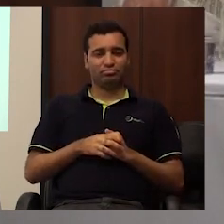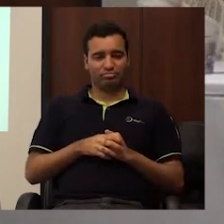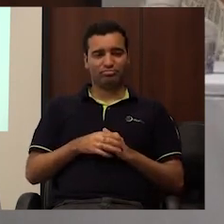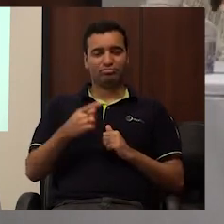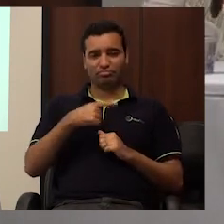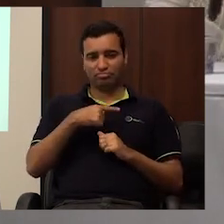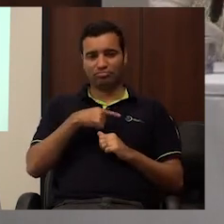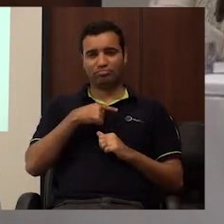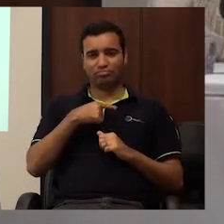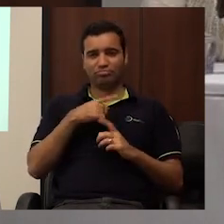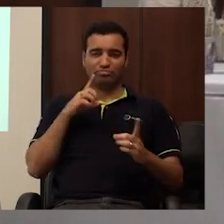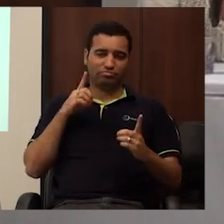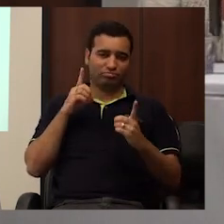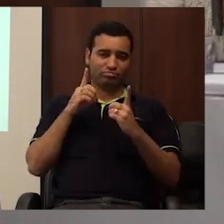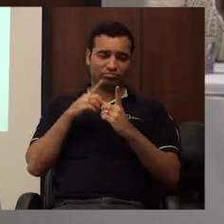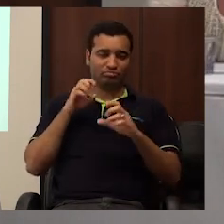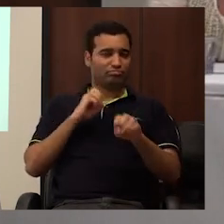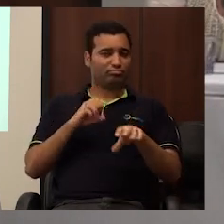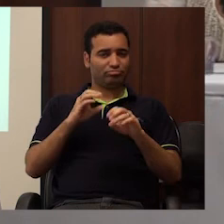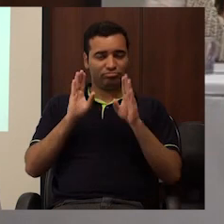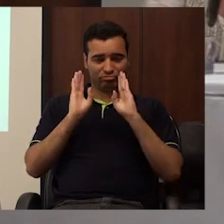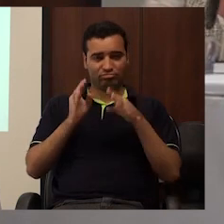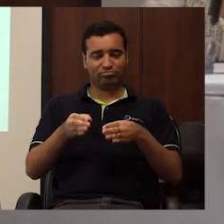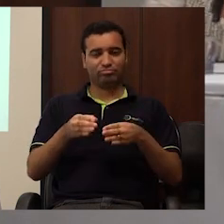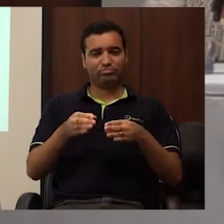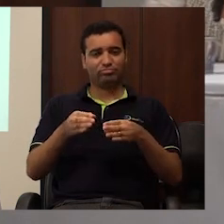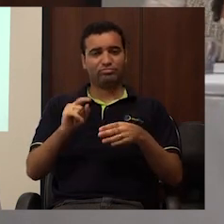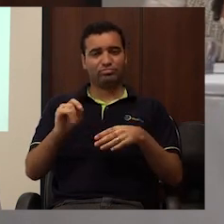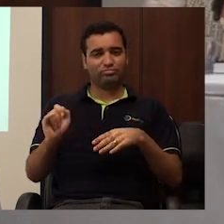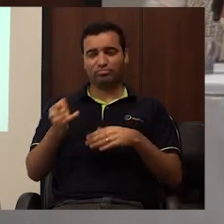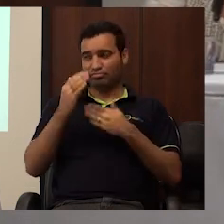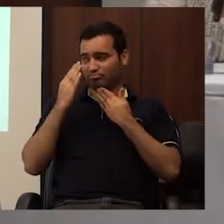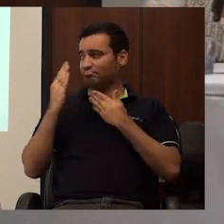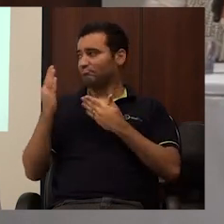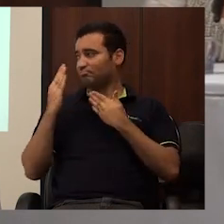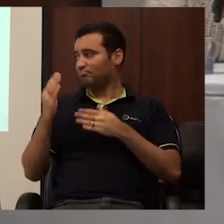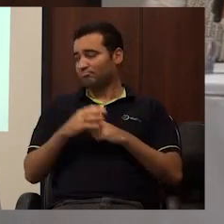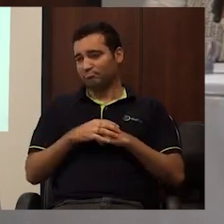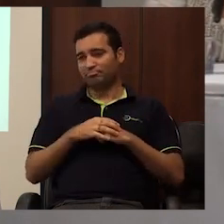Tendo em vista o atendimento educacional especializado. Aproveito para te agradecer,